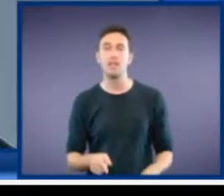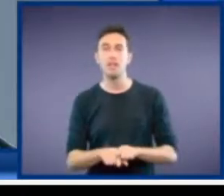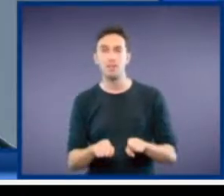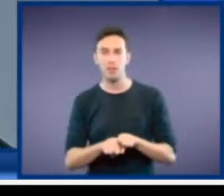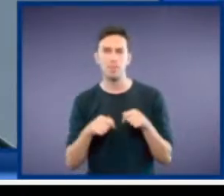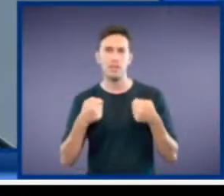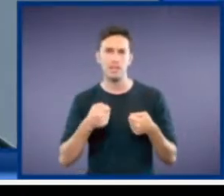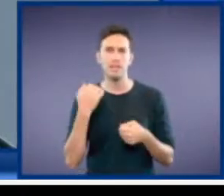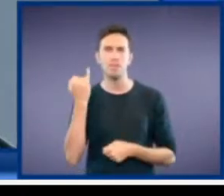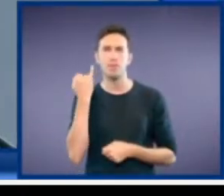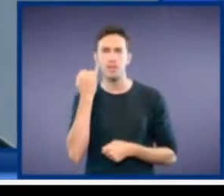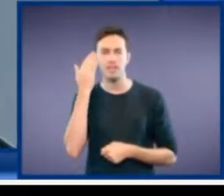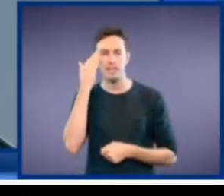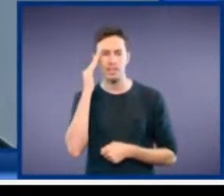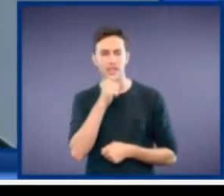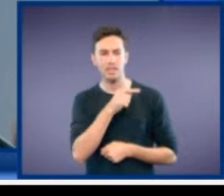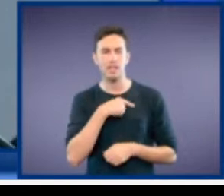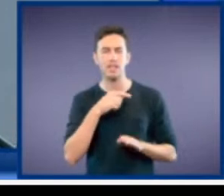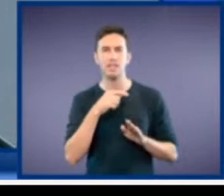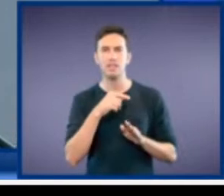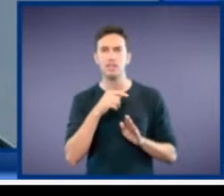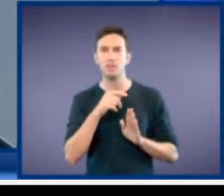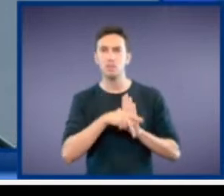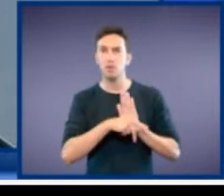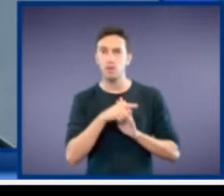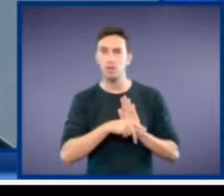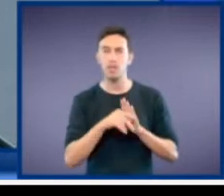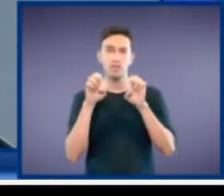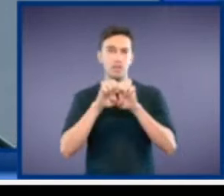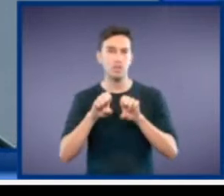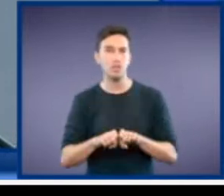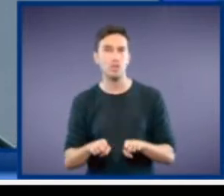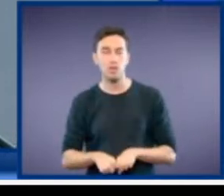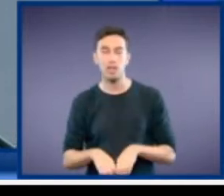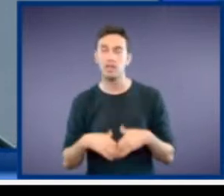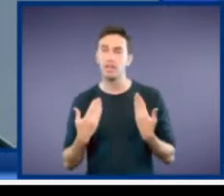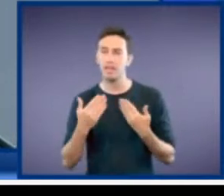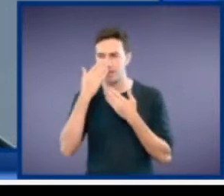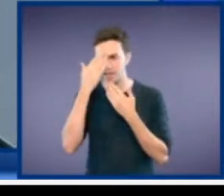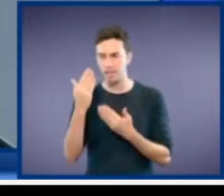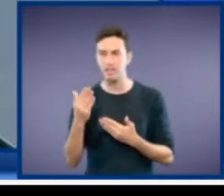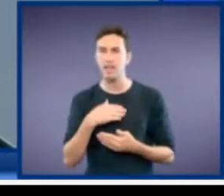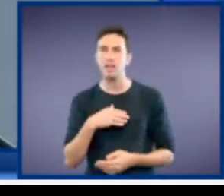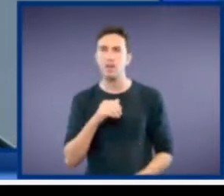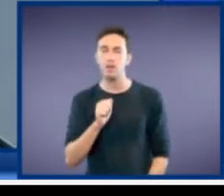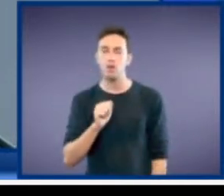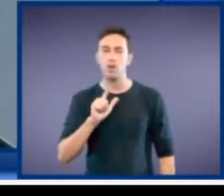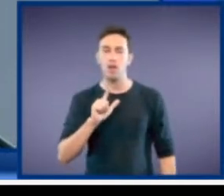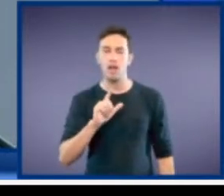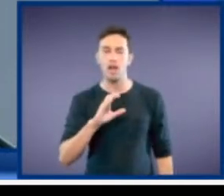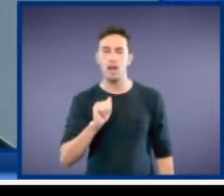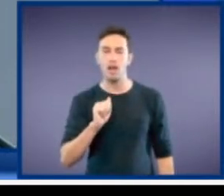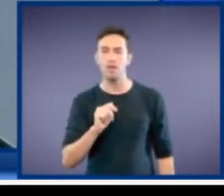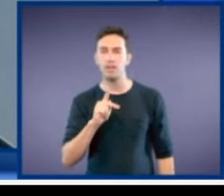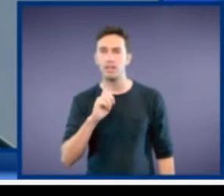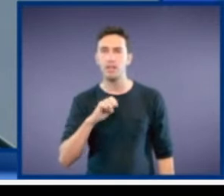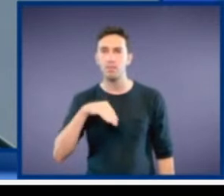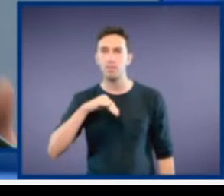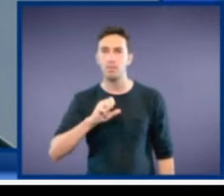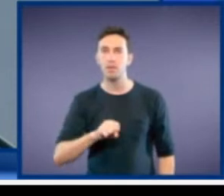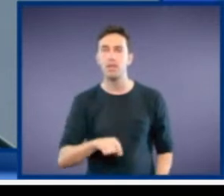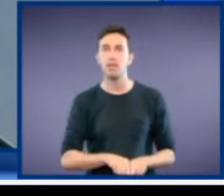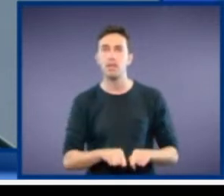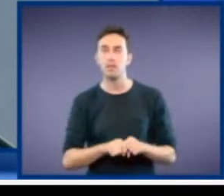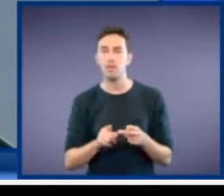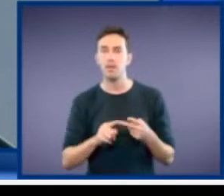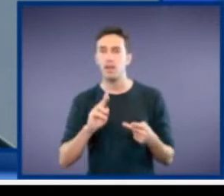a importância de projetos estruturantes. Então, agradecer ao vice-presidente eleito Alckmin, ao ministro Fernando Haddad, pela compreensão,